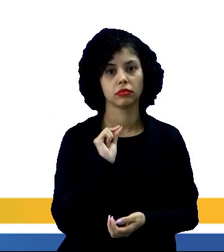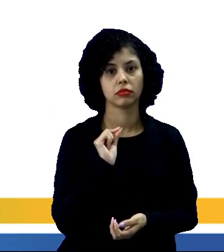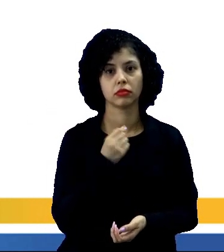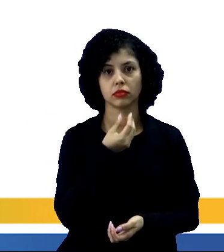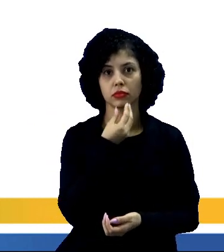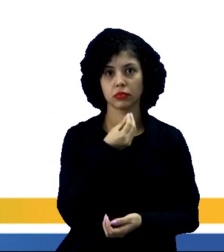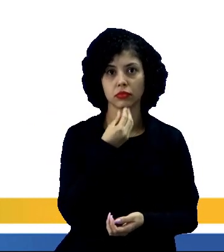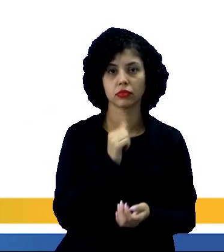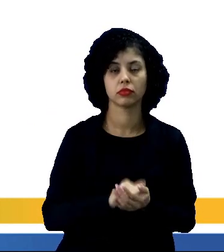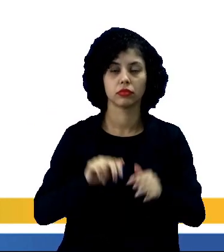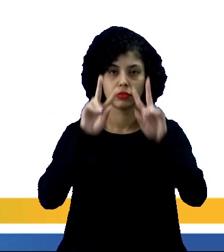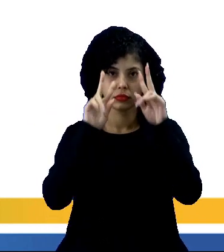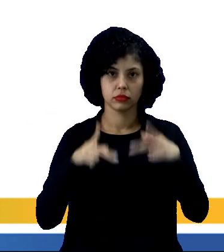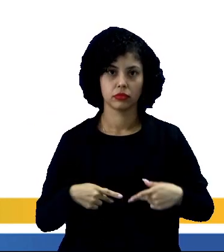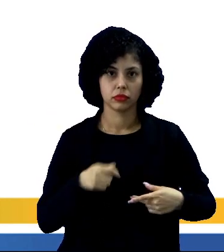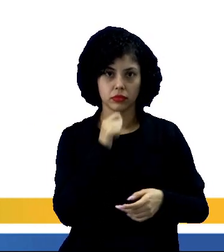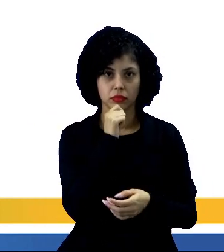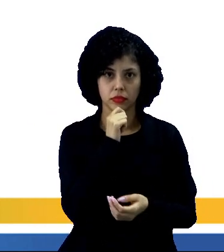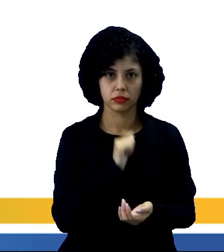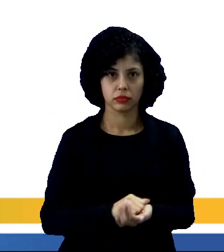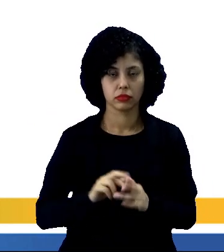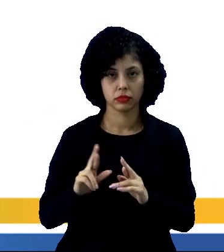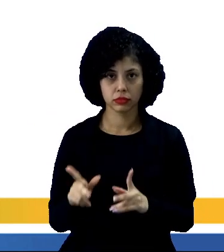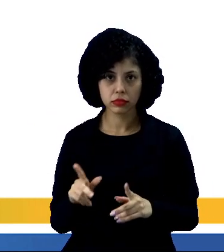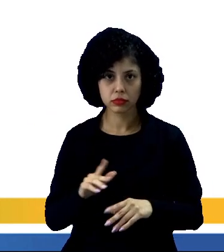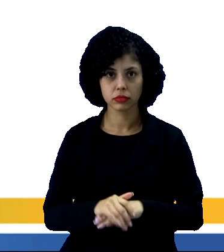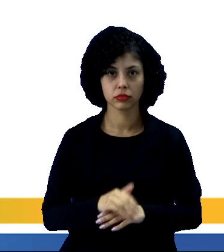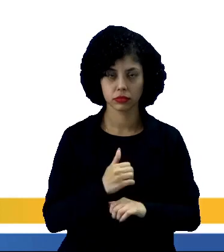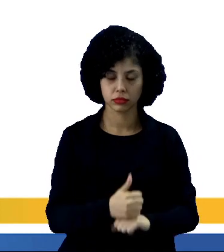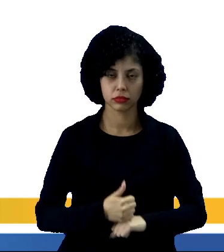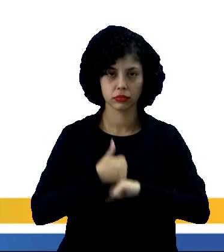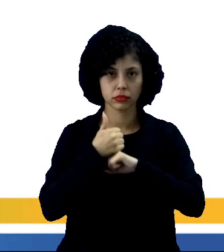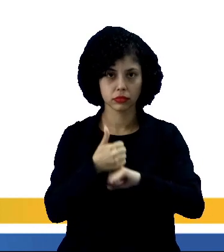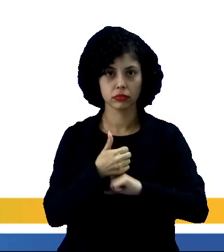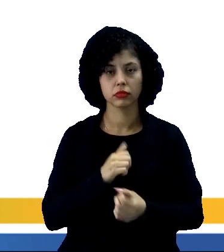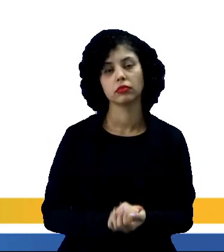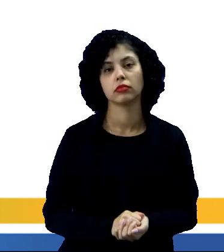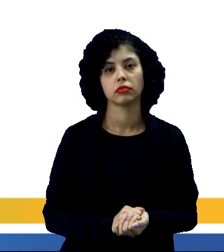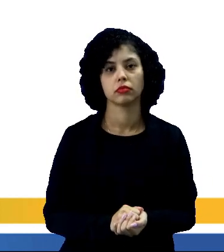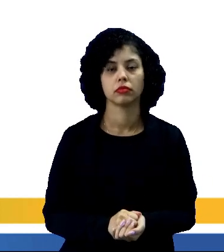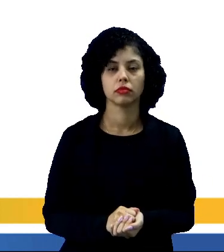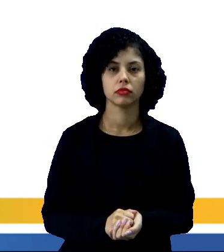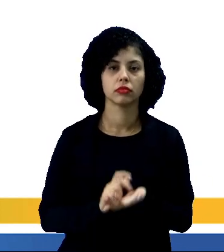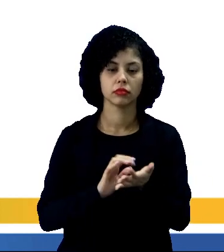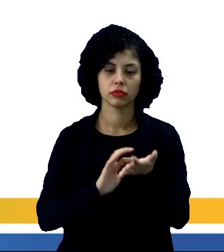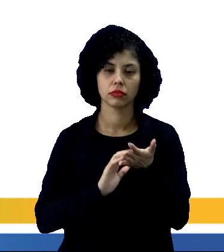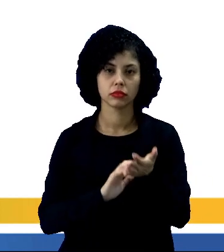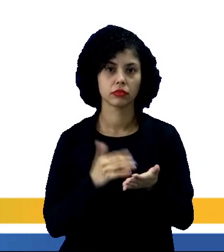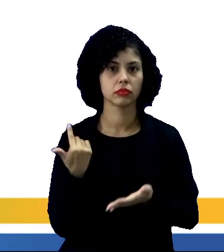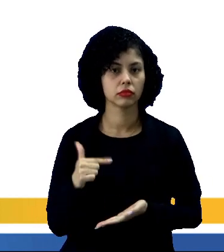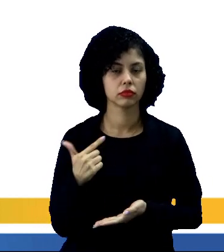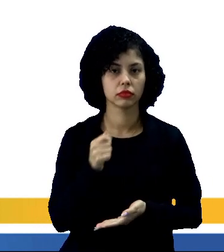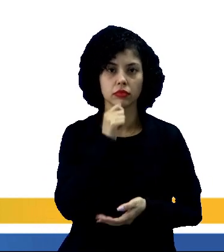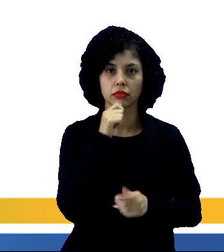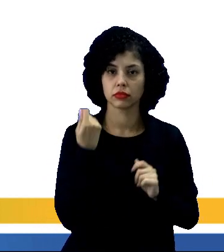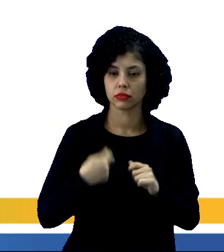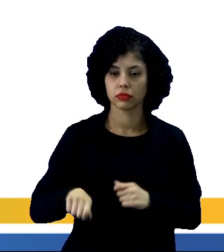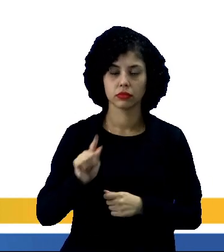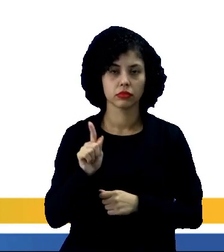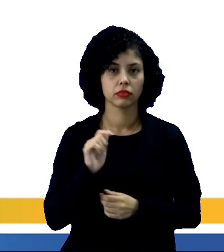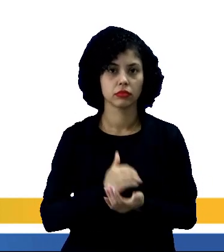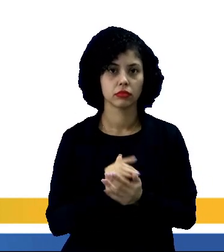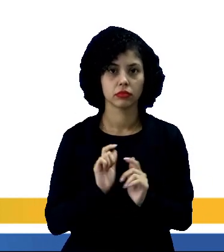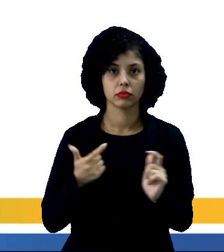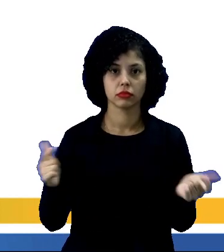humano tem capacidade para distinguir diferenças de qualidade. As gravações digitais não são necessariamente uma